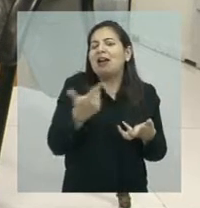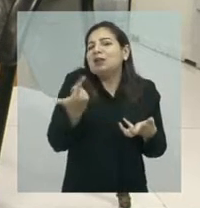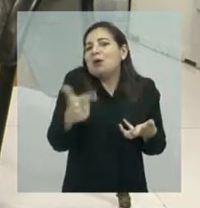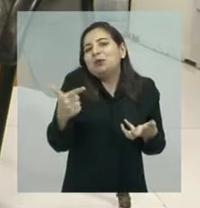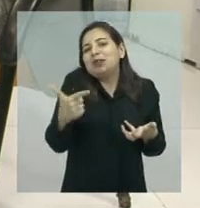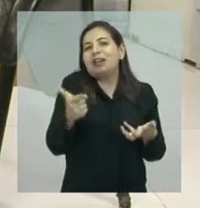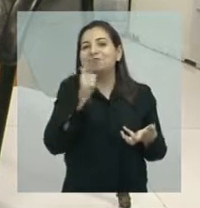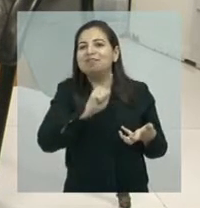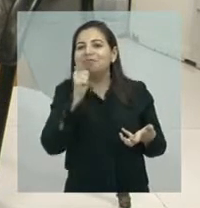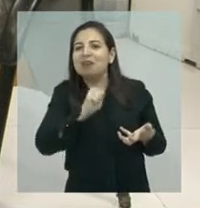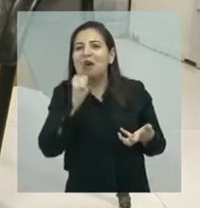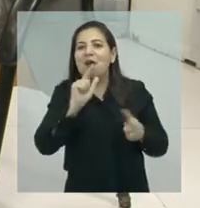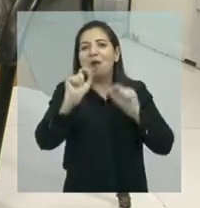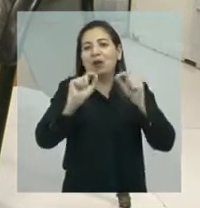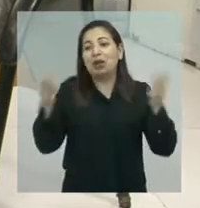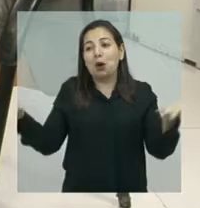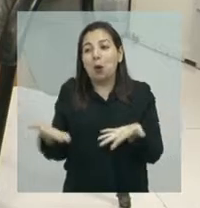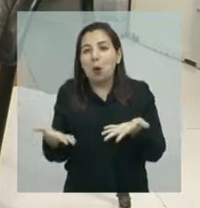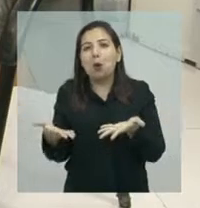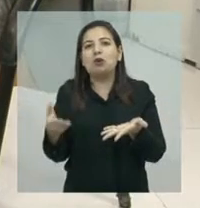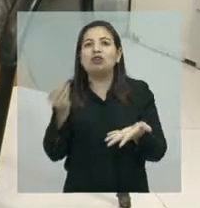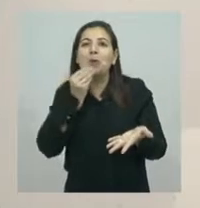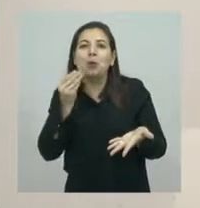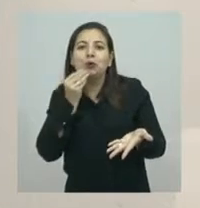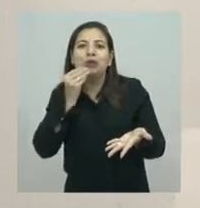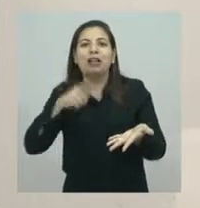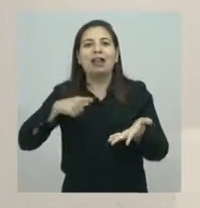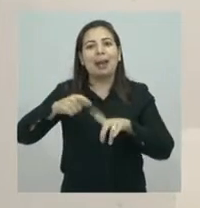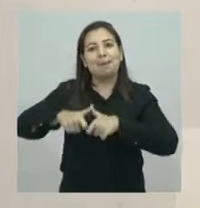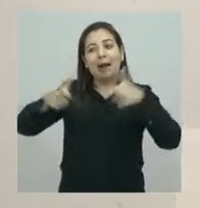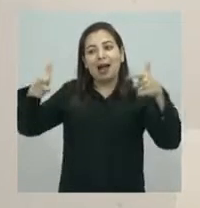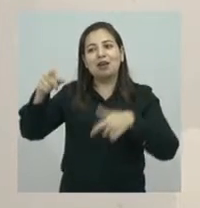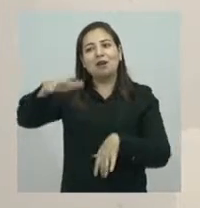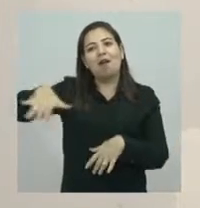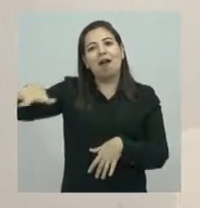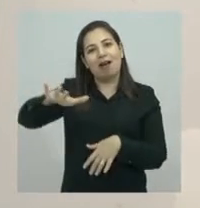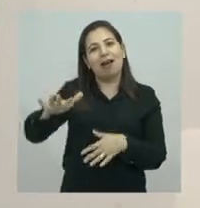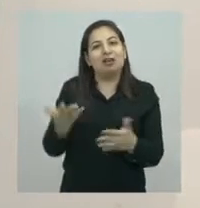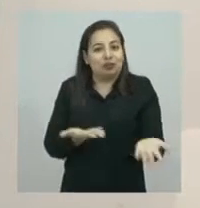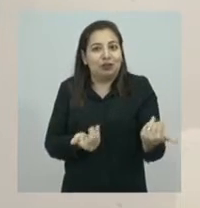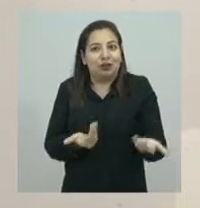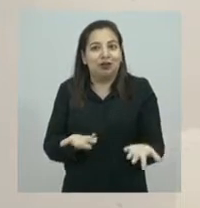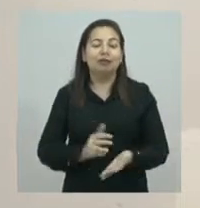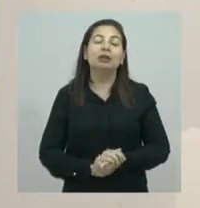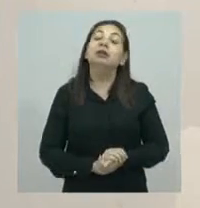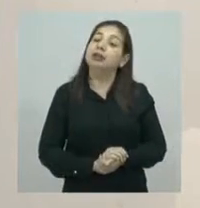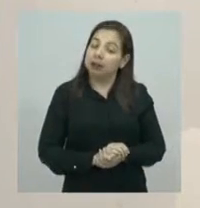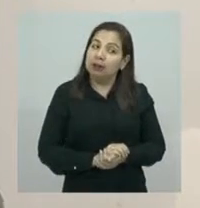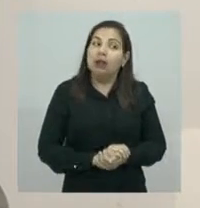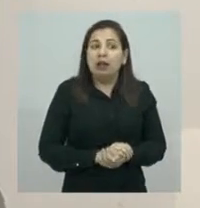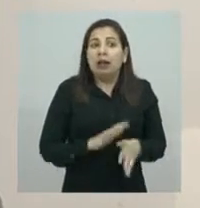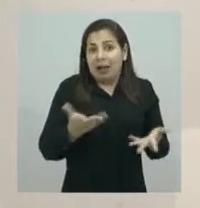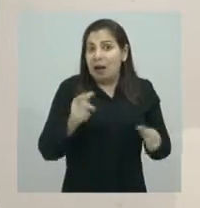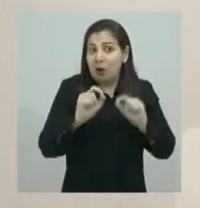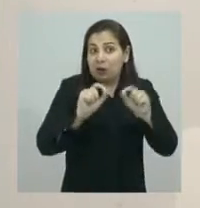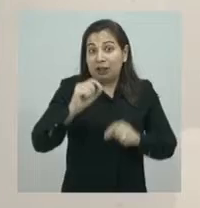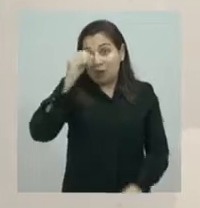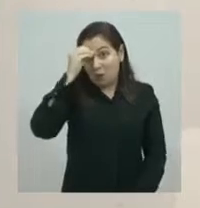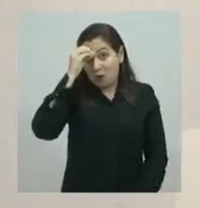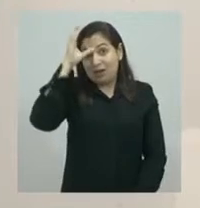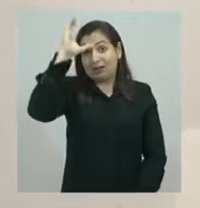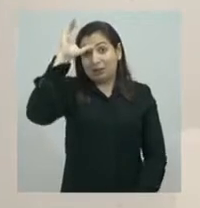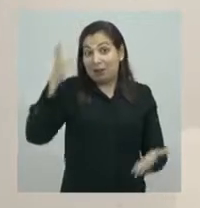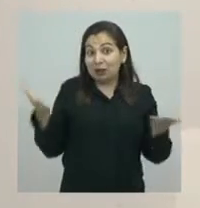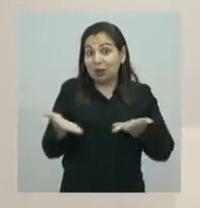das cotas raciais. Exatamente. E a questão do acesso ao conhecimento também. Hoje o conhecimento ele é muito mais difundido, né? Hoje a gente